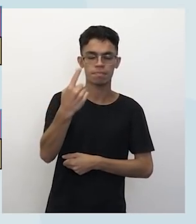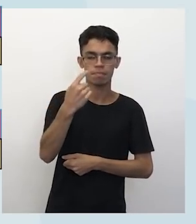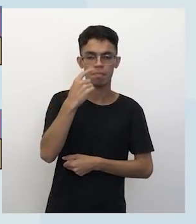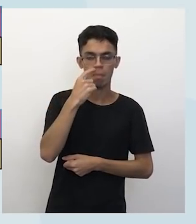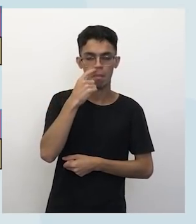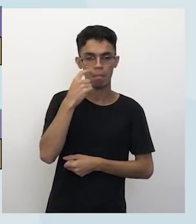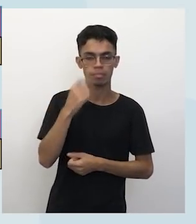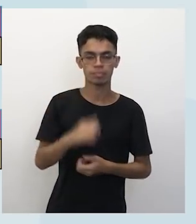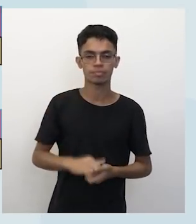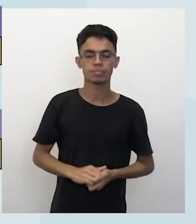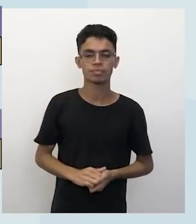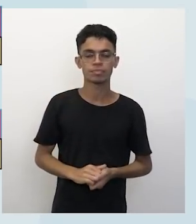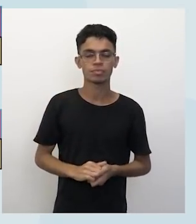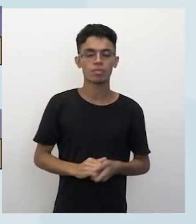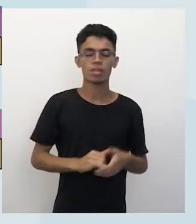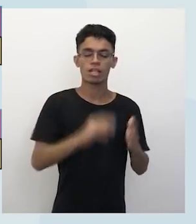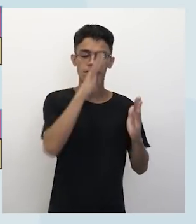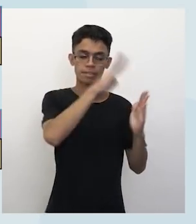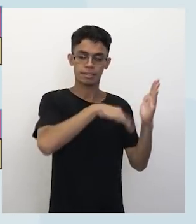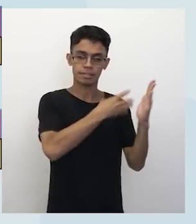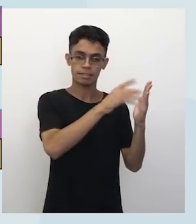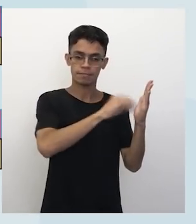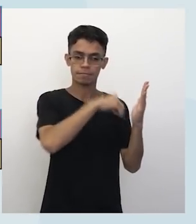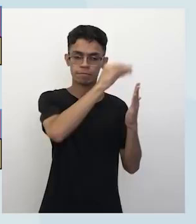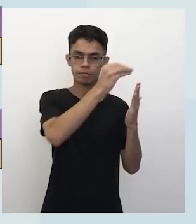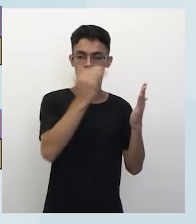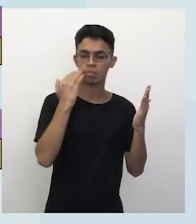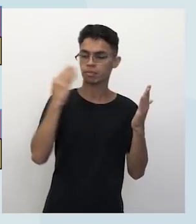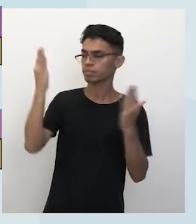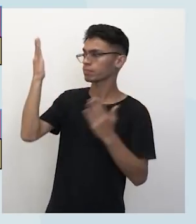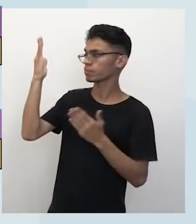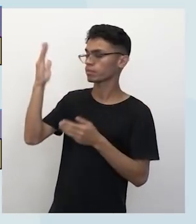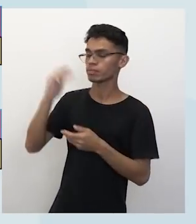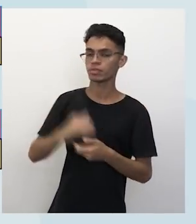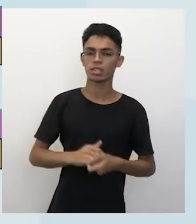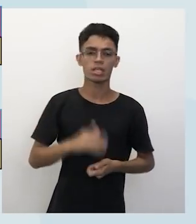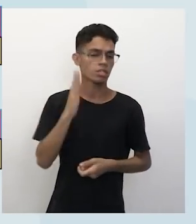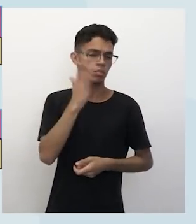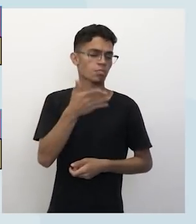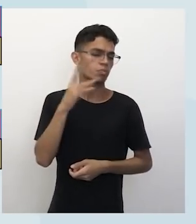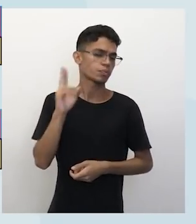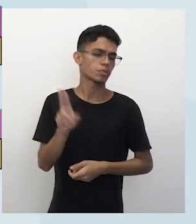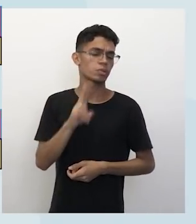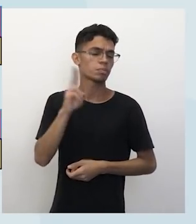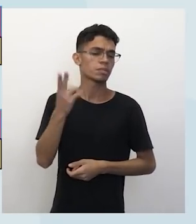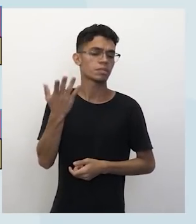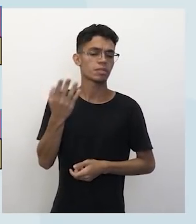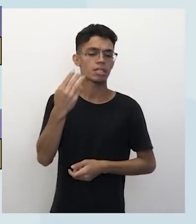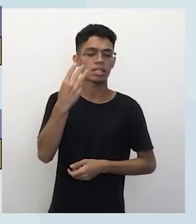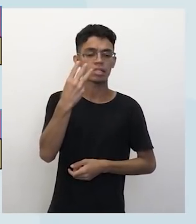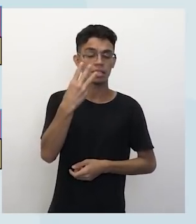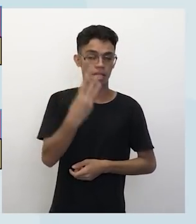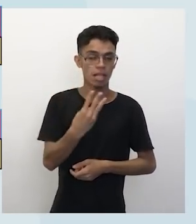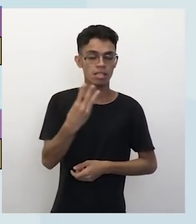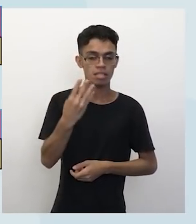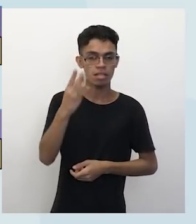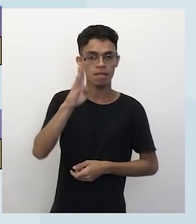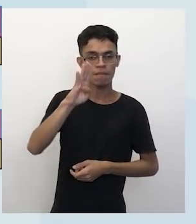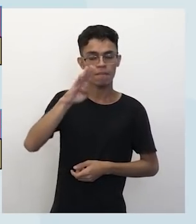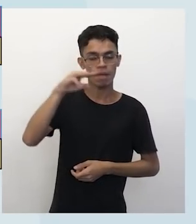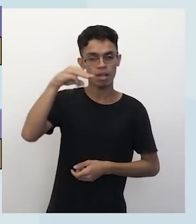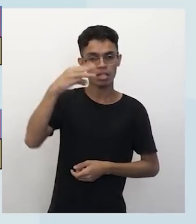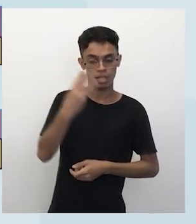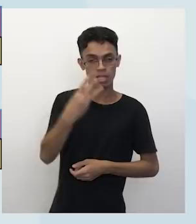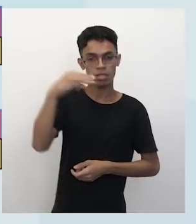5.781. Esse calendário é lunisolar e ele já está sendo utilizado há 3 milênios.